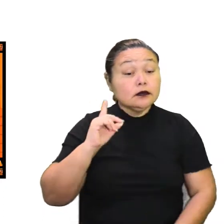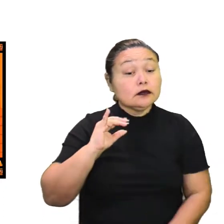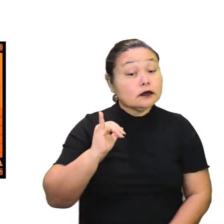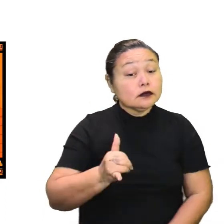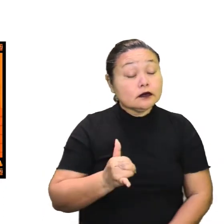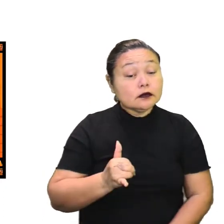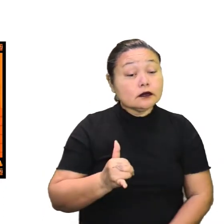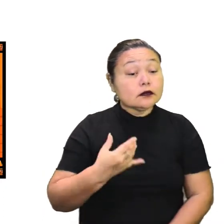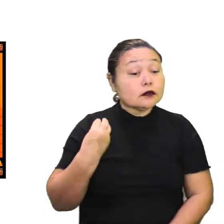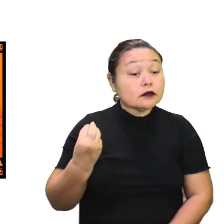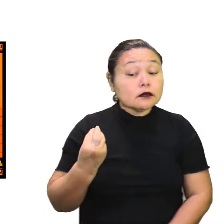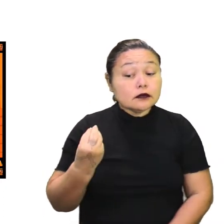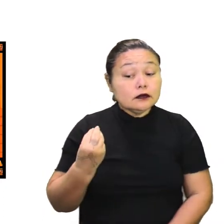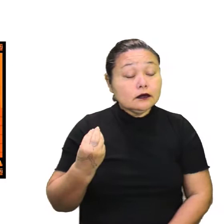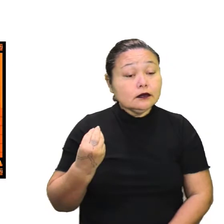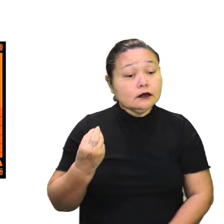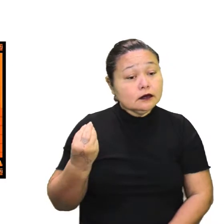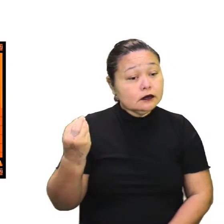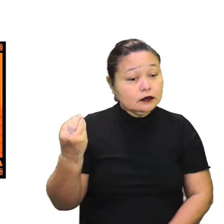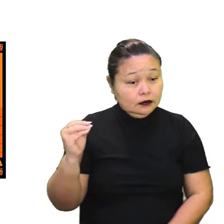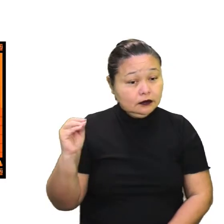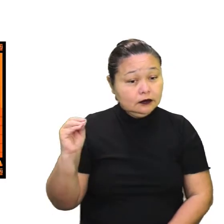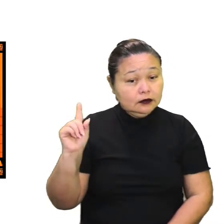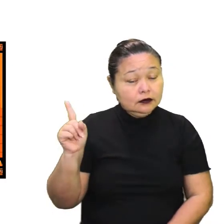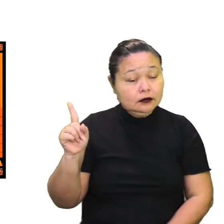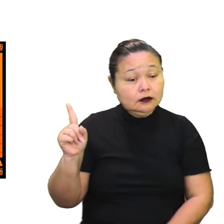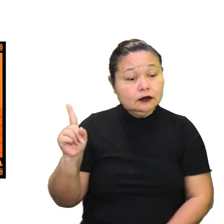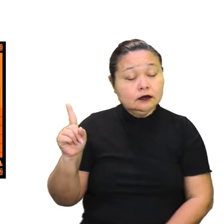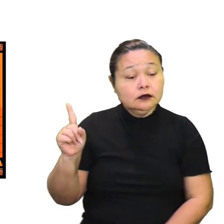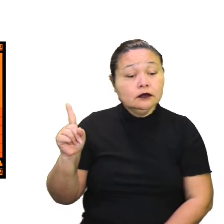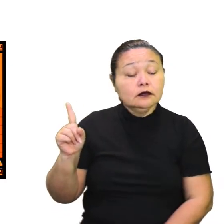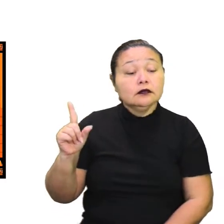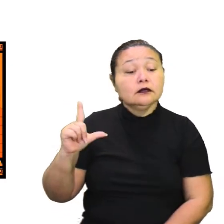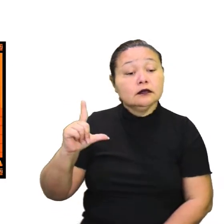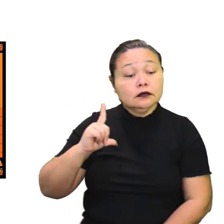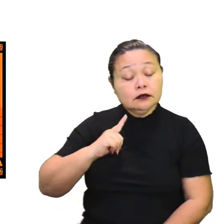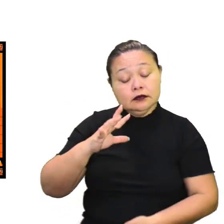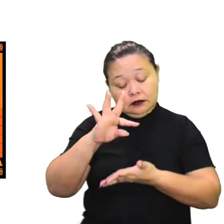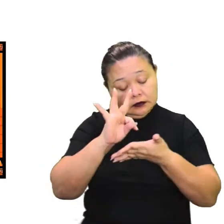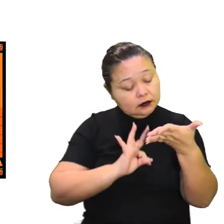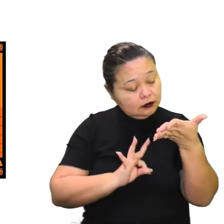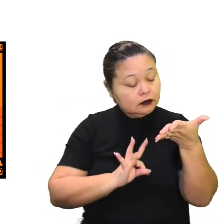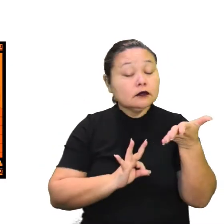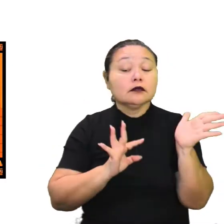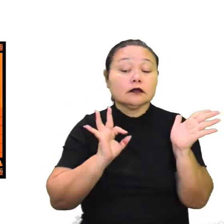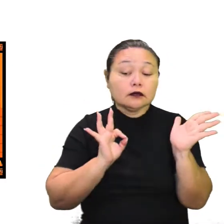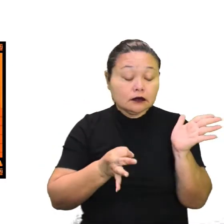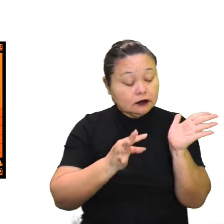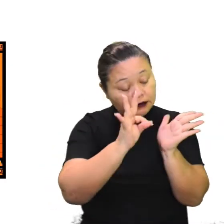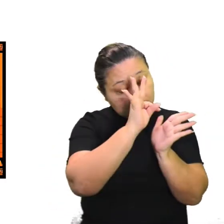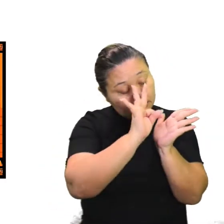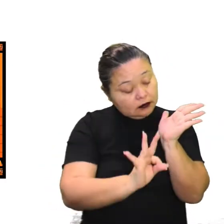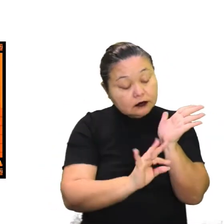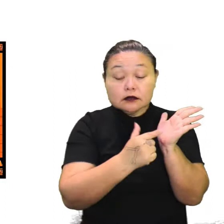essa narrativa, ou como é a produção dessa narrativa, né? Ele é um texto, certo? Ele é um texto